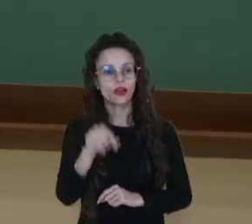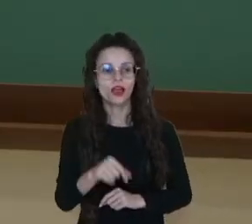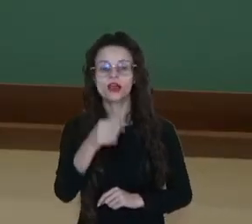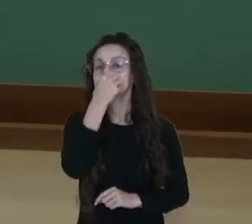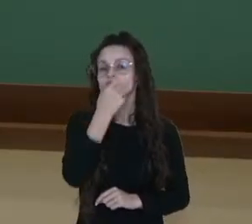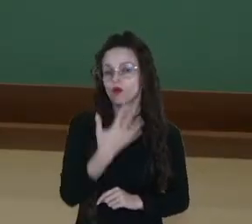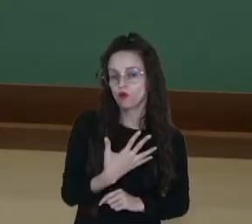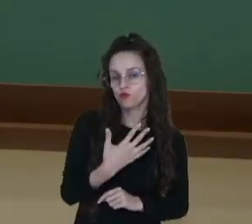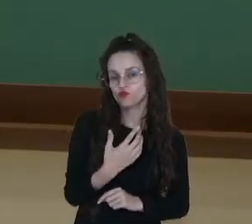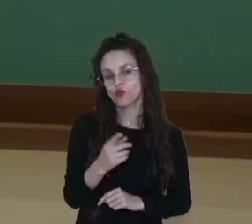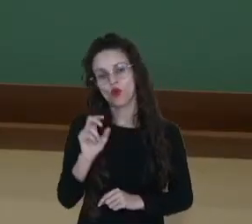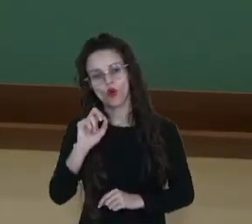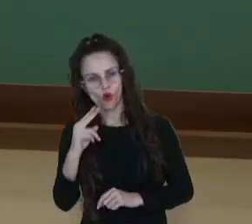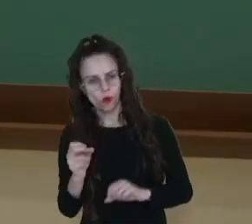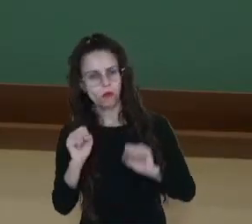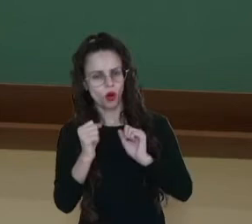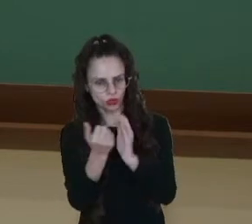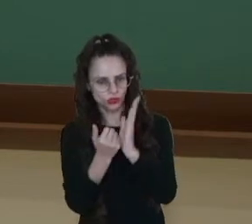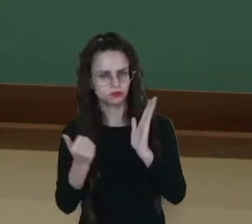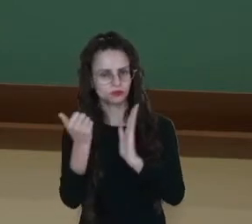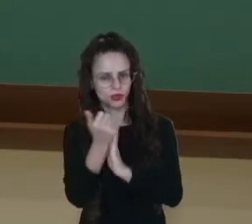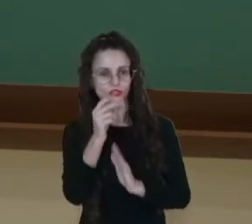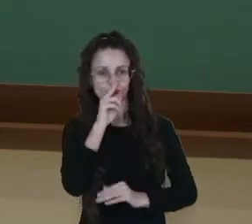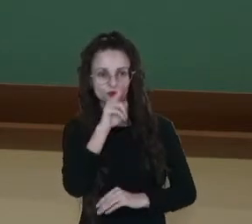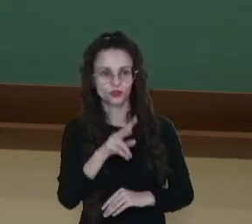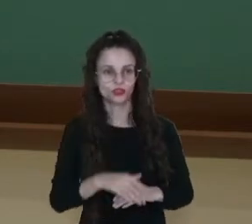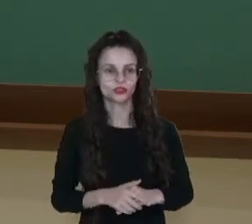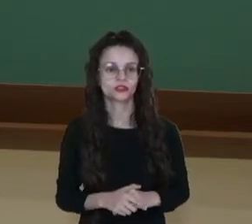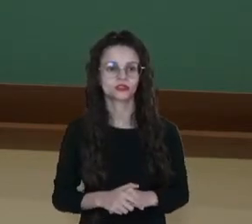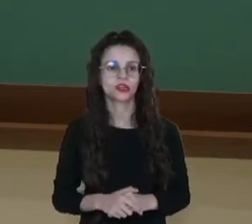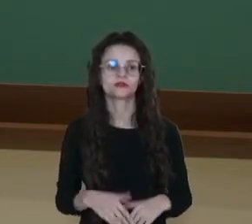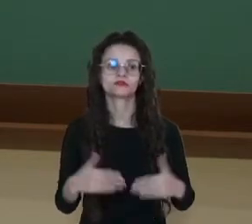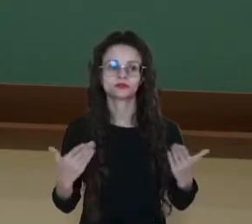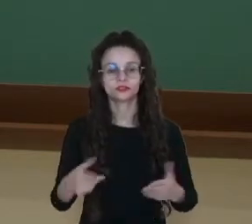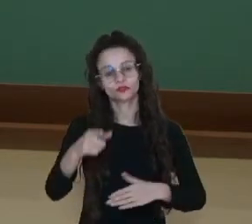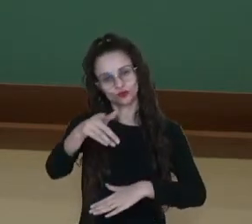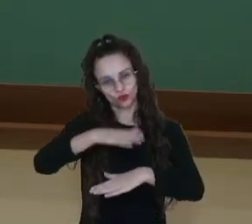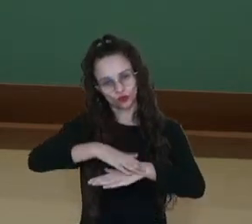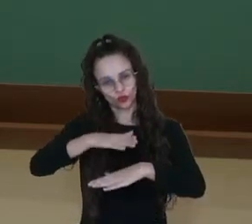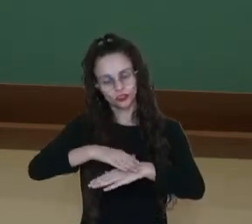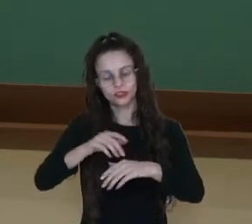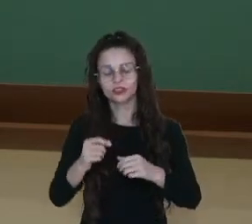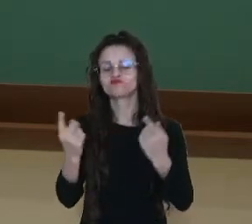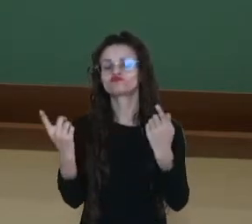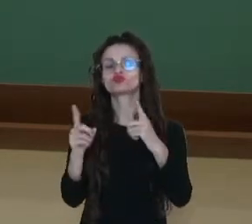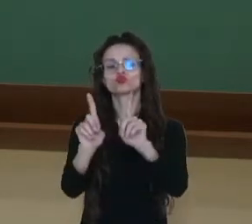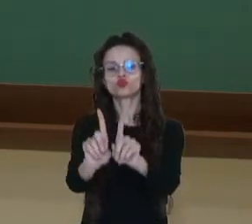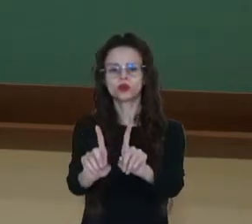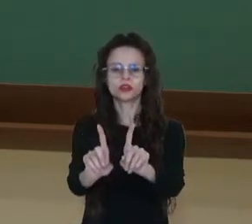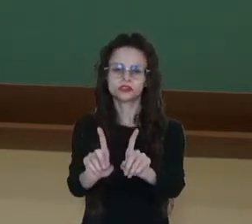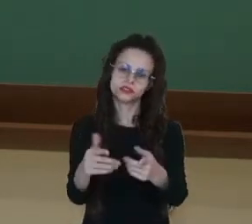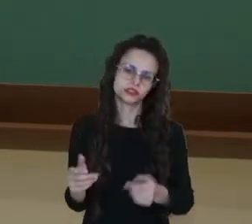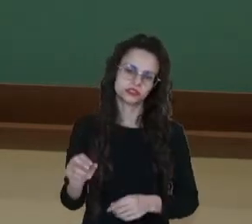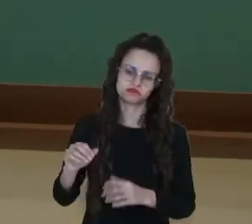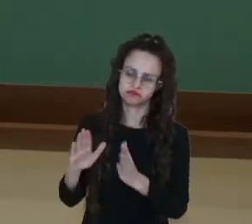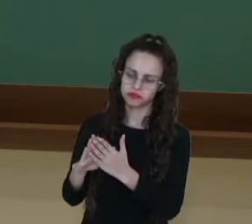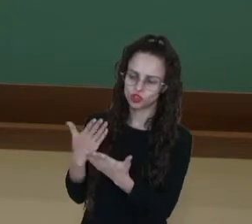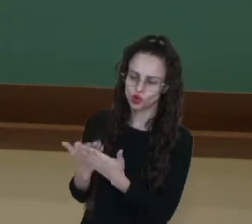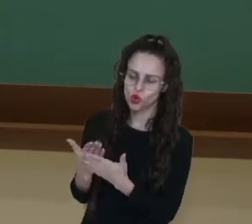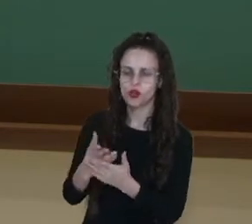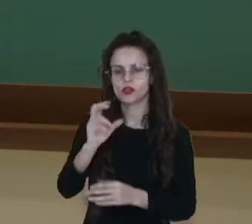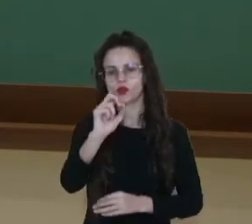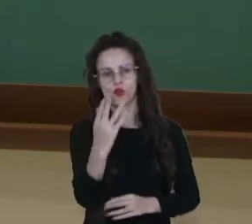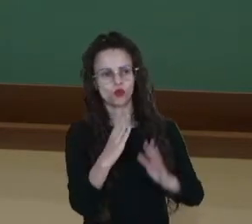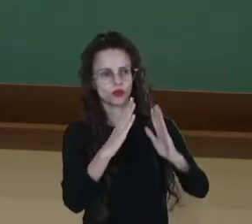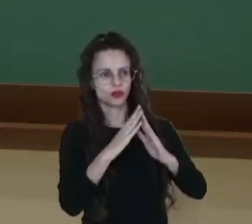está bom ou você pode aumentar um pouquinho, né? Então, faça uma dupla aí, né, ou na sala de aula ou em